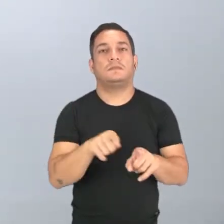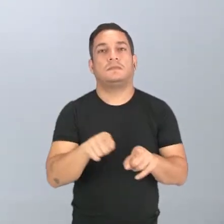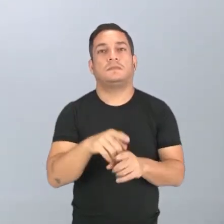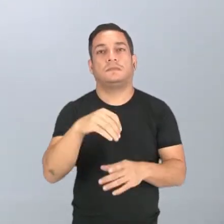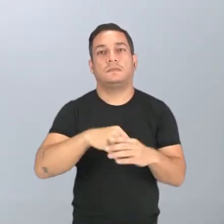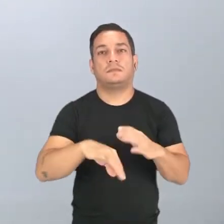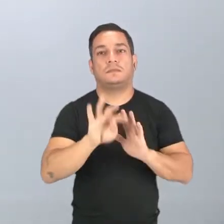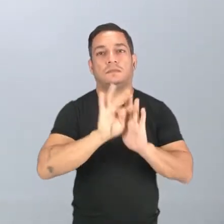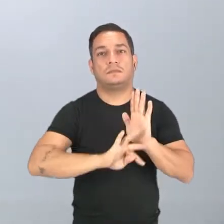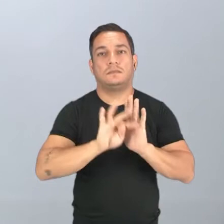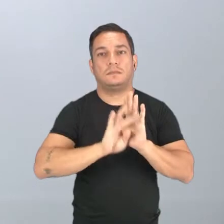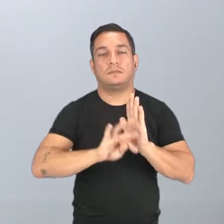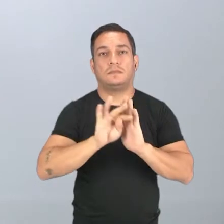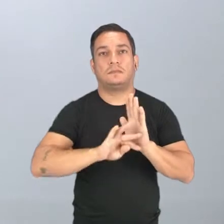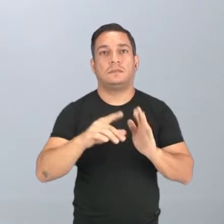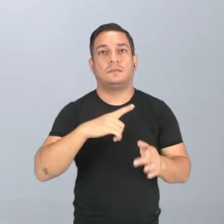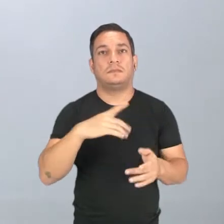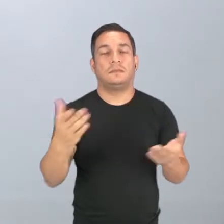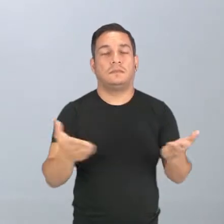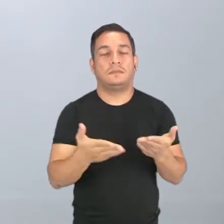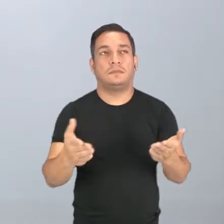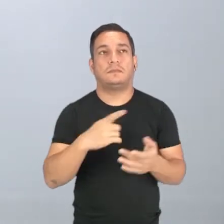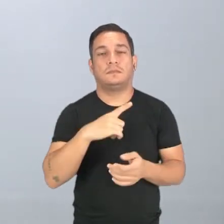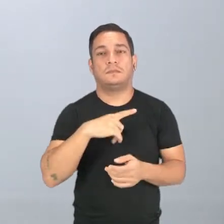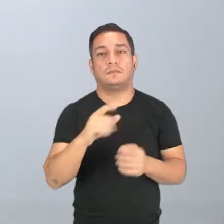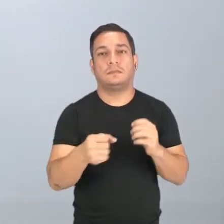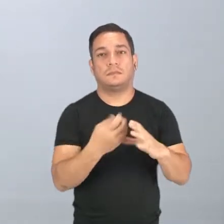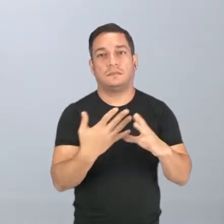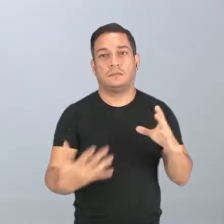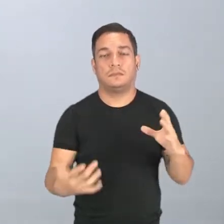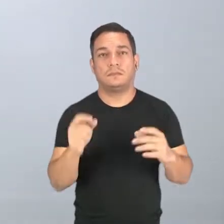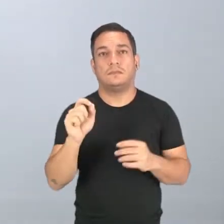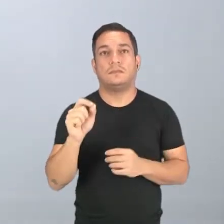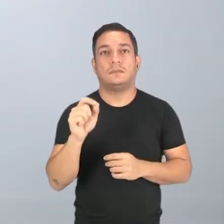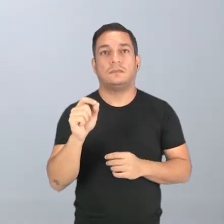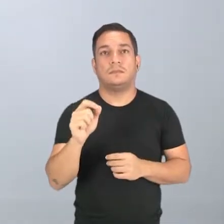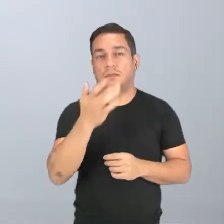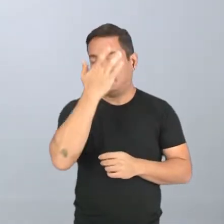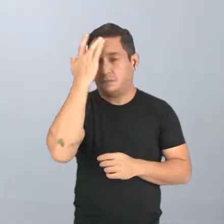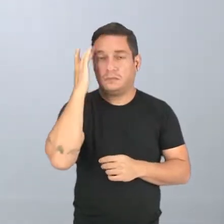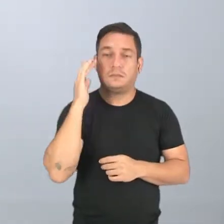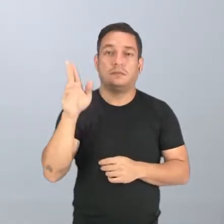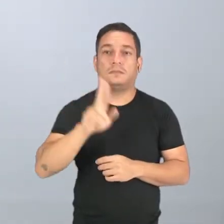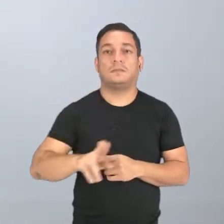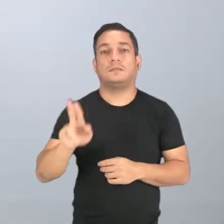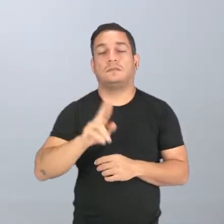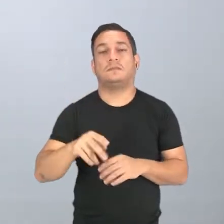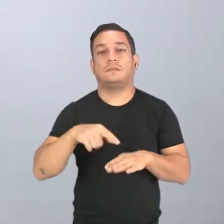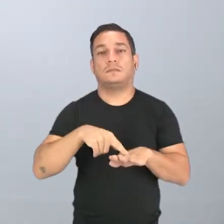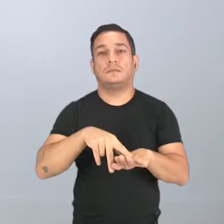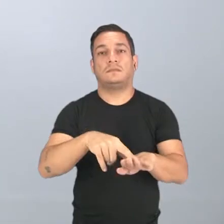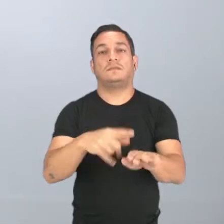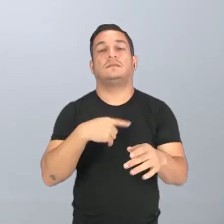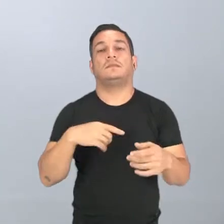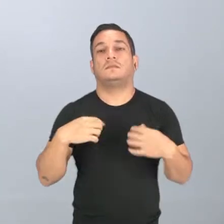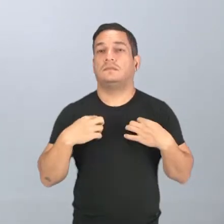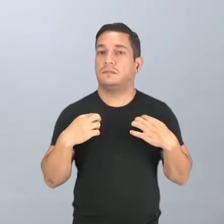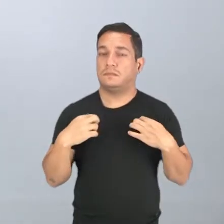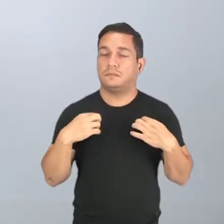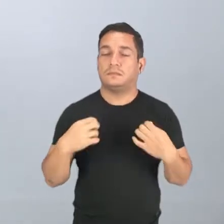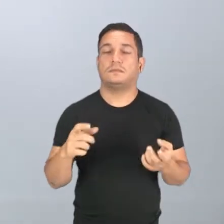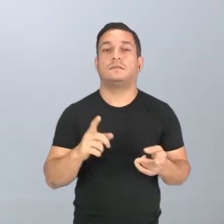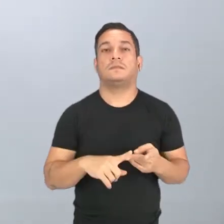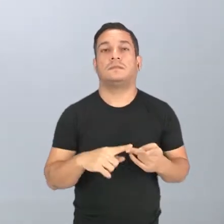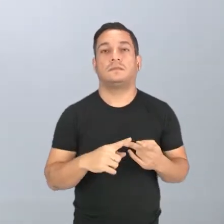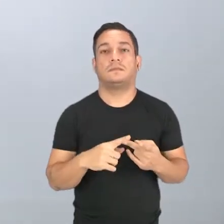do texto, tem toda uma caracterização, né, daquelas pessoas que utilizam o skate, como as roupas,